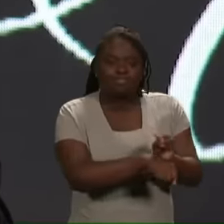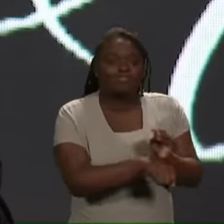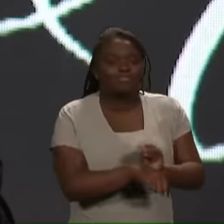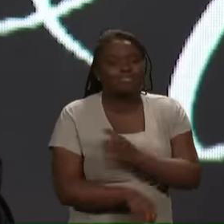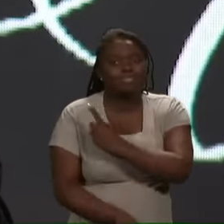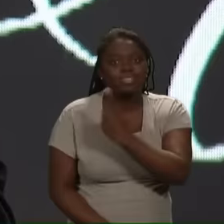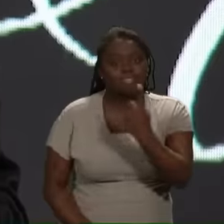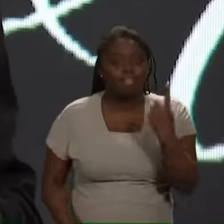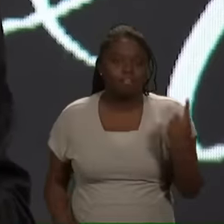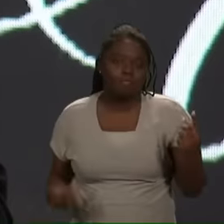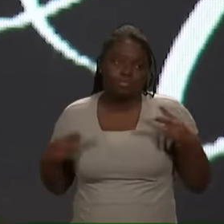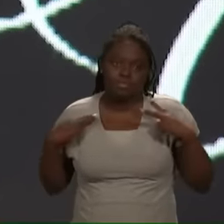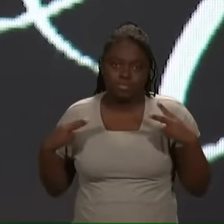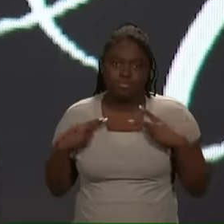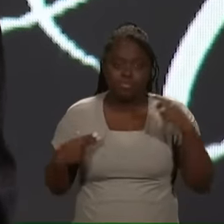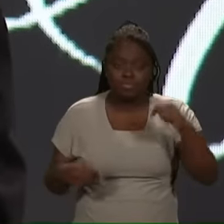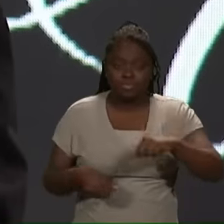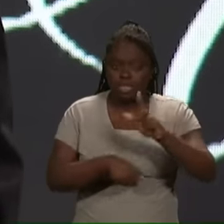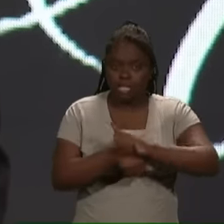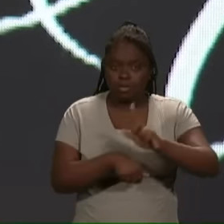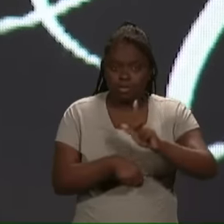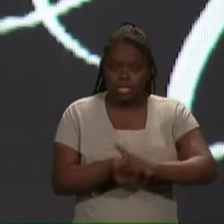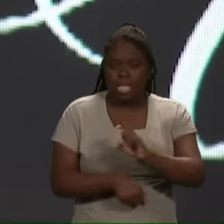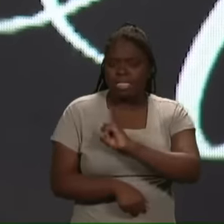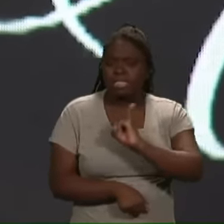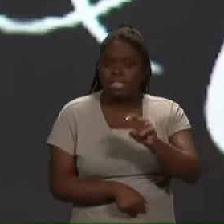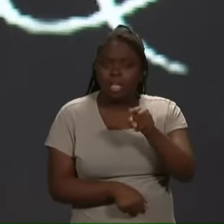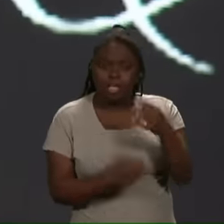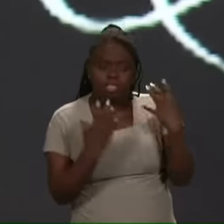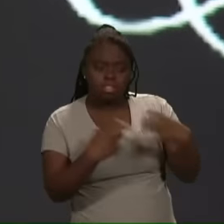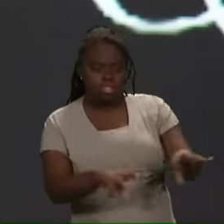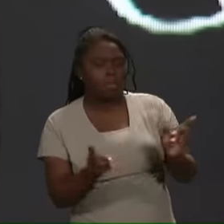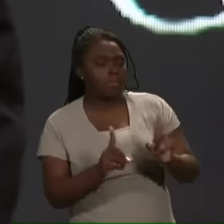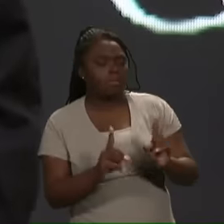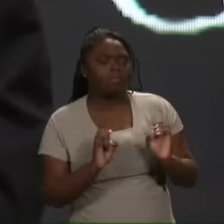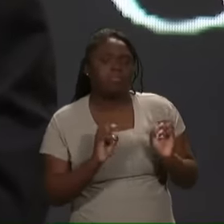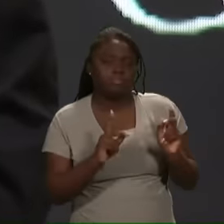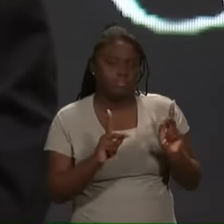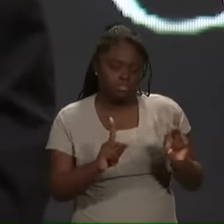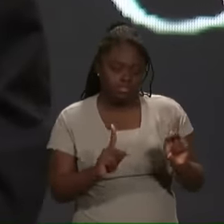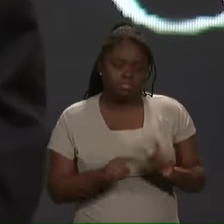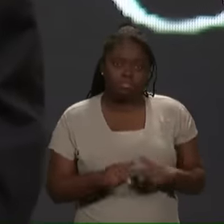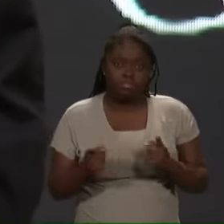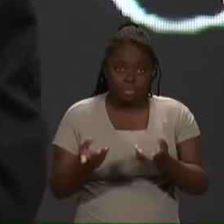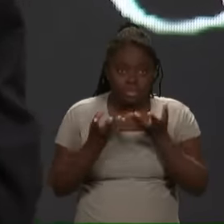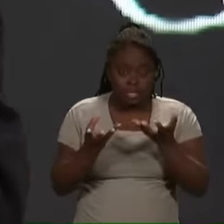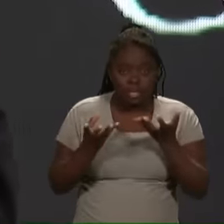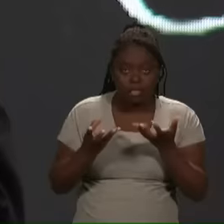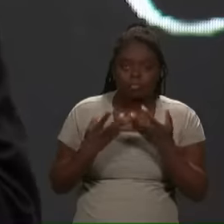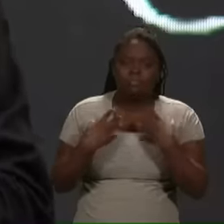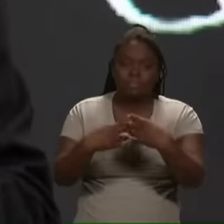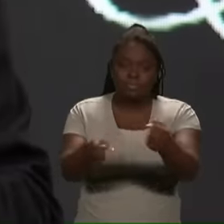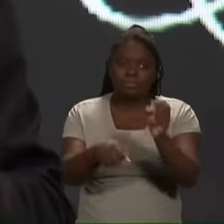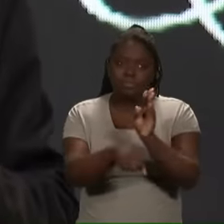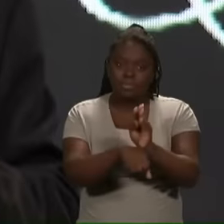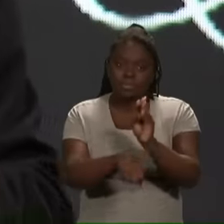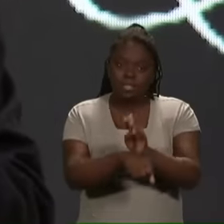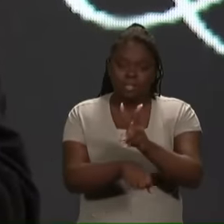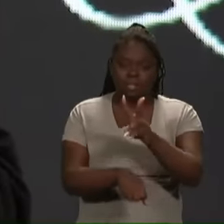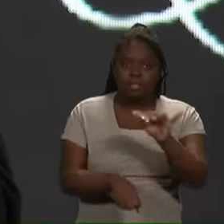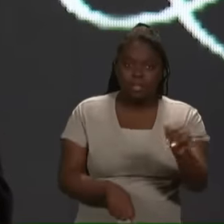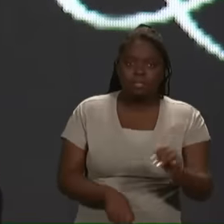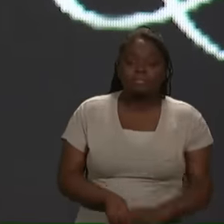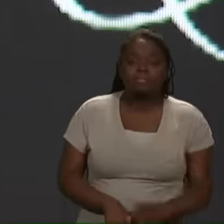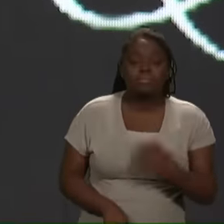pessoa. Aqui em Lagoinha você não é cuidado, se você não deixar ser cuidado. Normalmente, quando termino o culto, eu